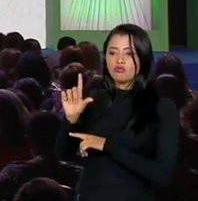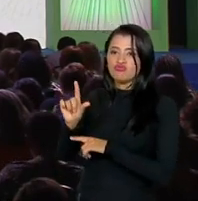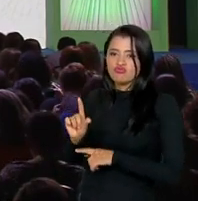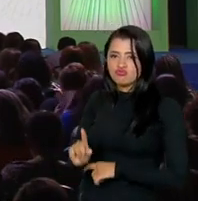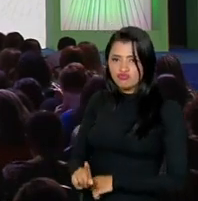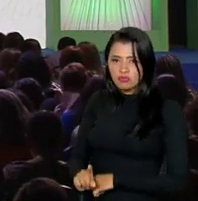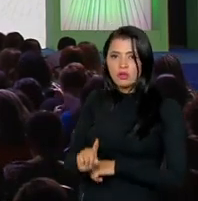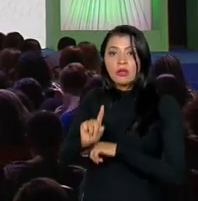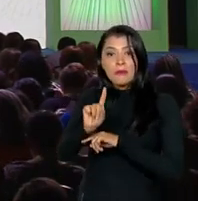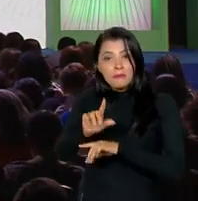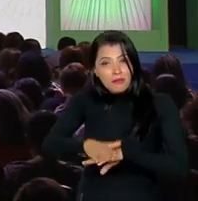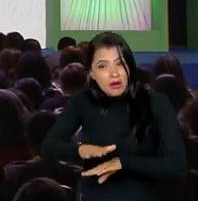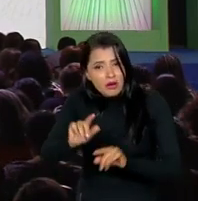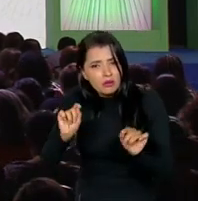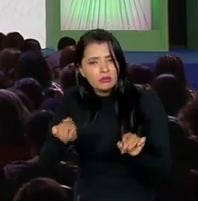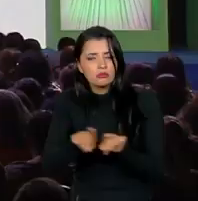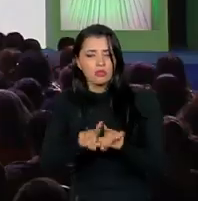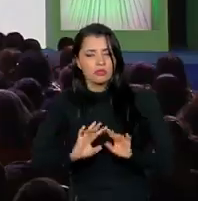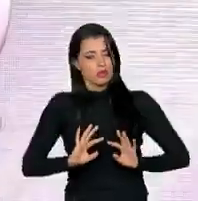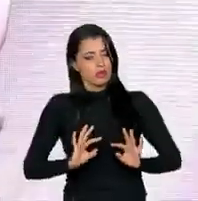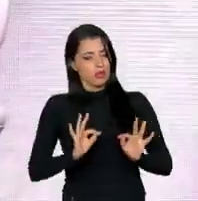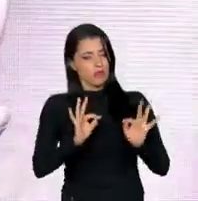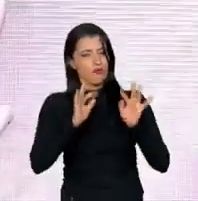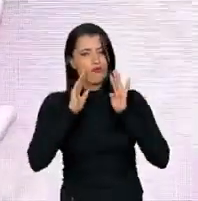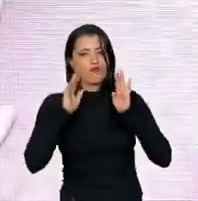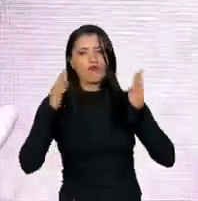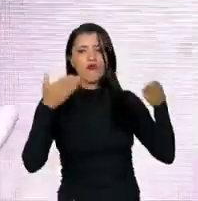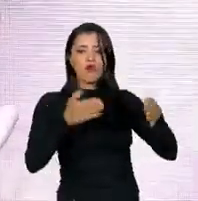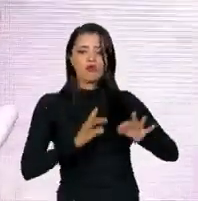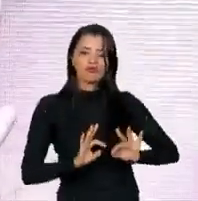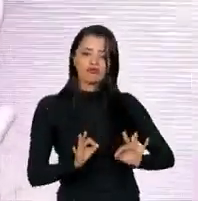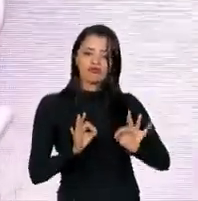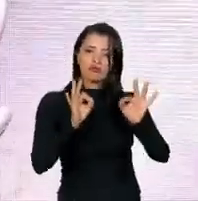um plano, sobretudo, de tecnologia, é um plano,